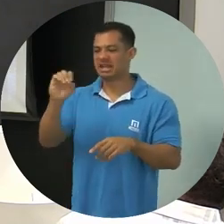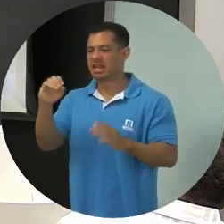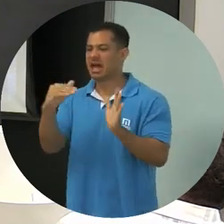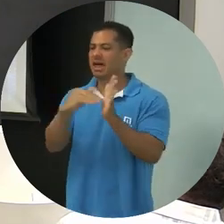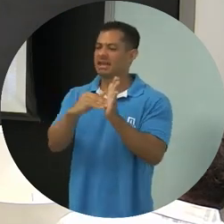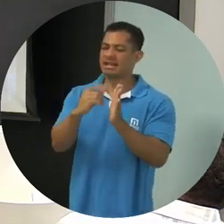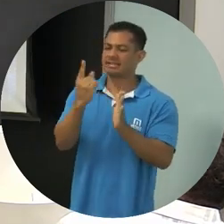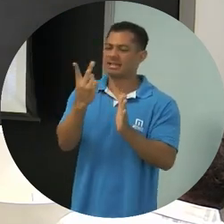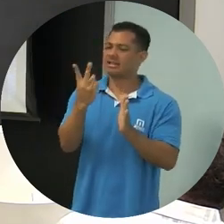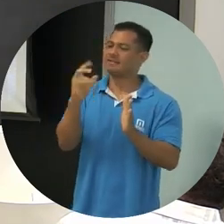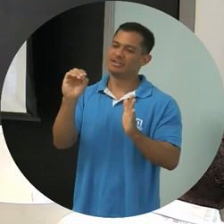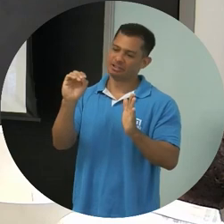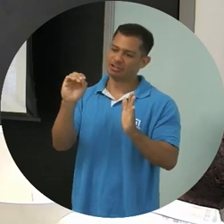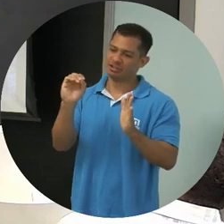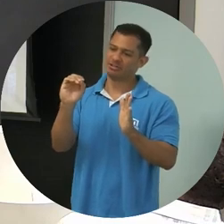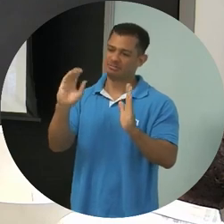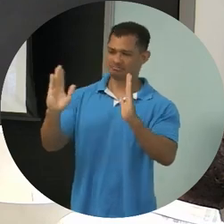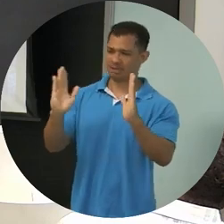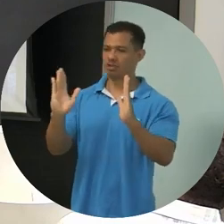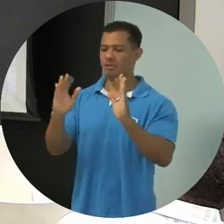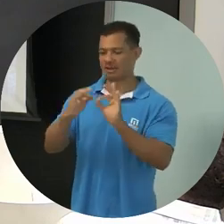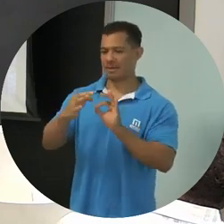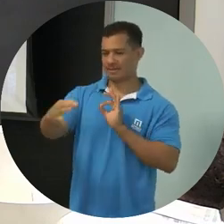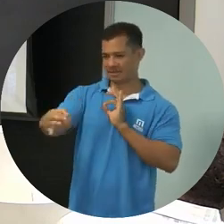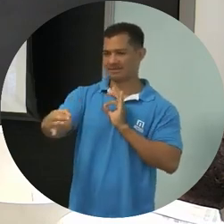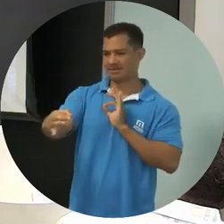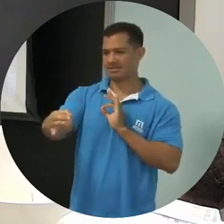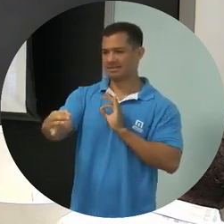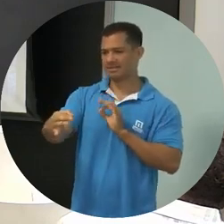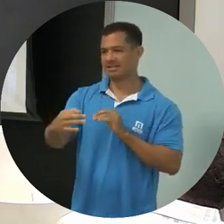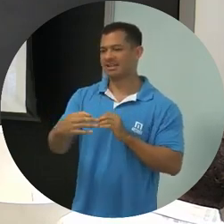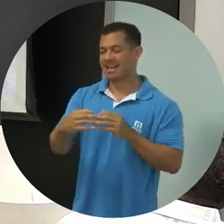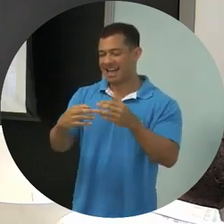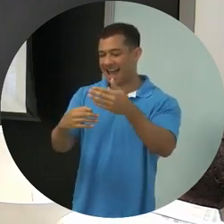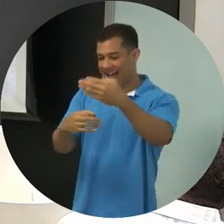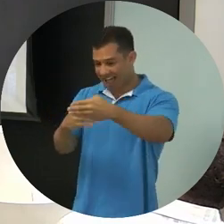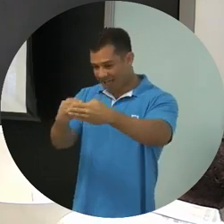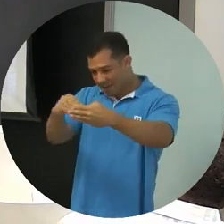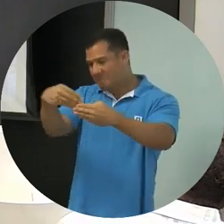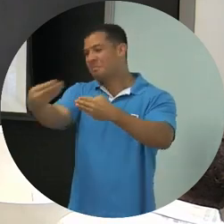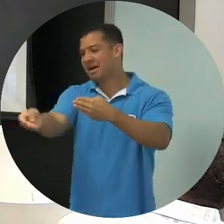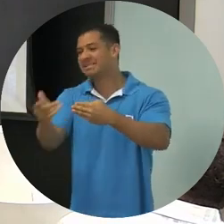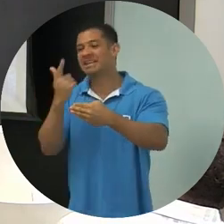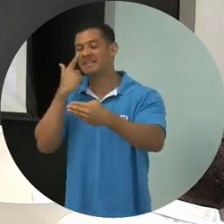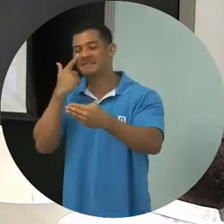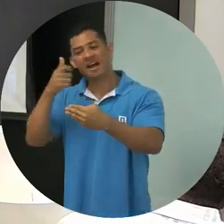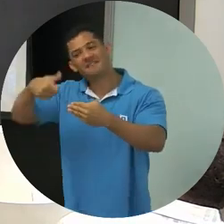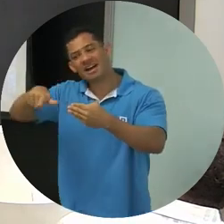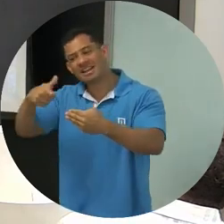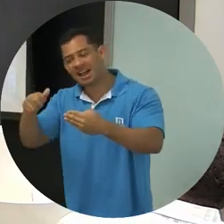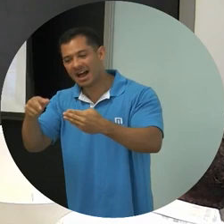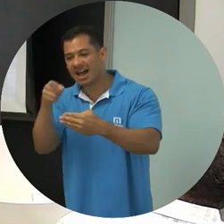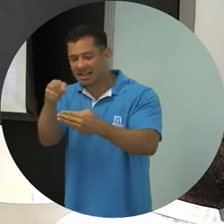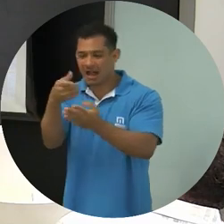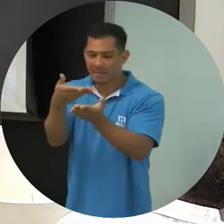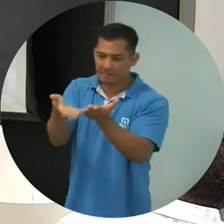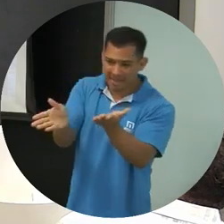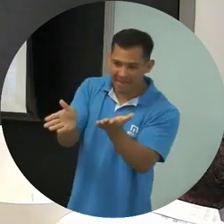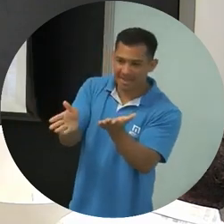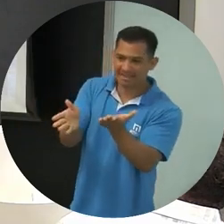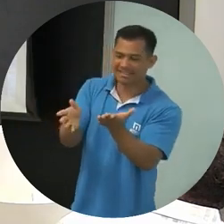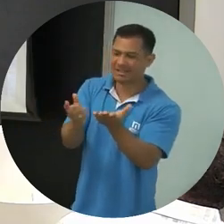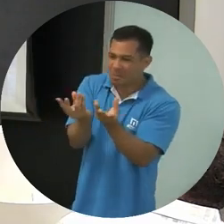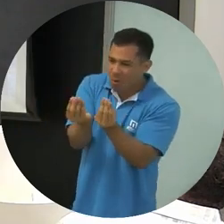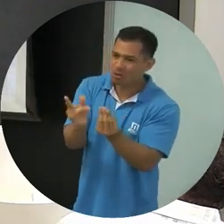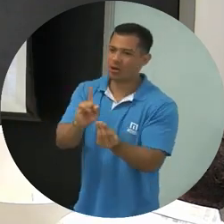perda significativa. Mas aí, a partir disso daí, a gente tem que começar a avaliar quanto é essa perda, se essa perda é significativa em termos